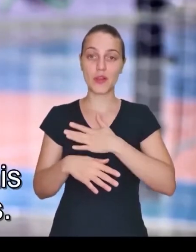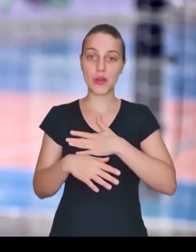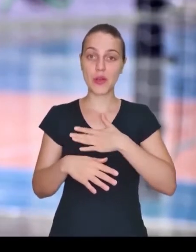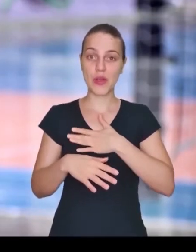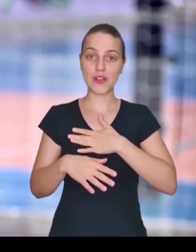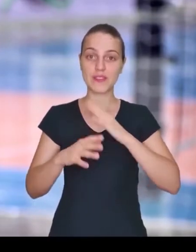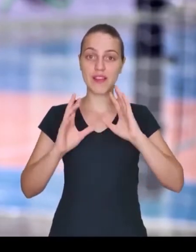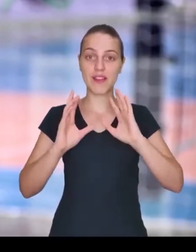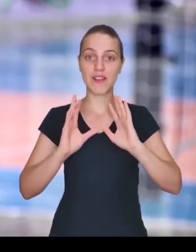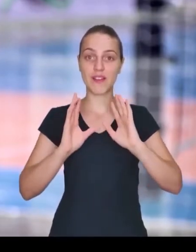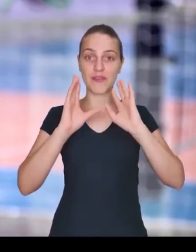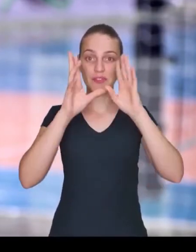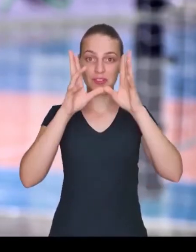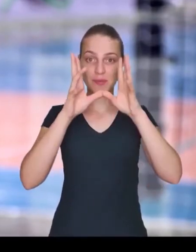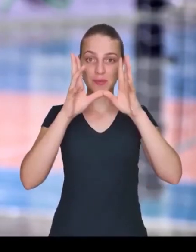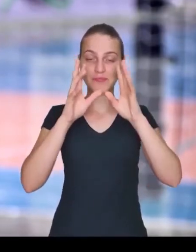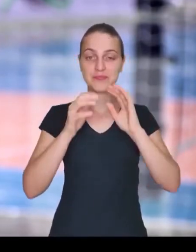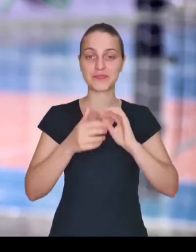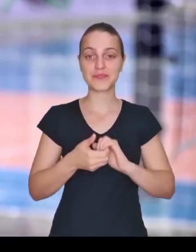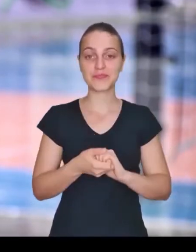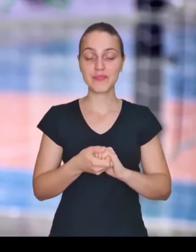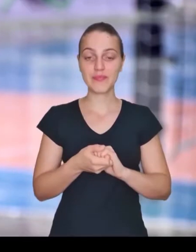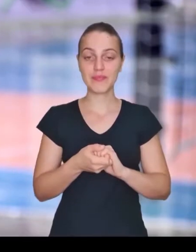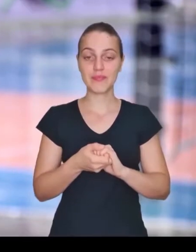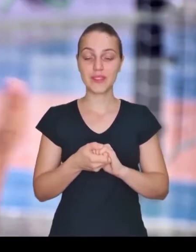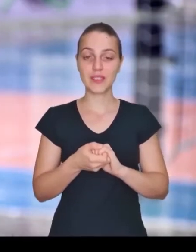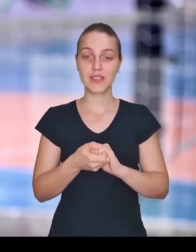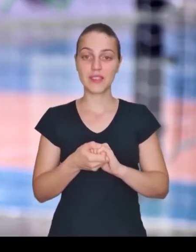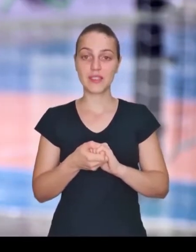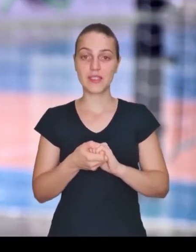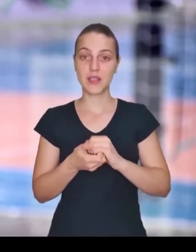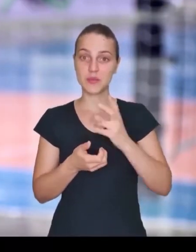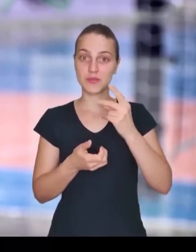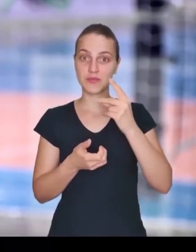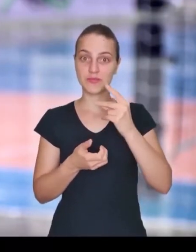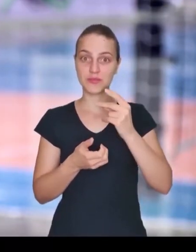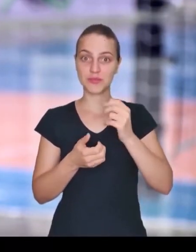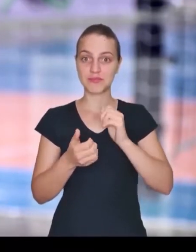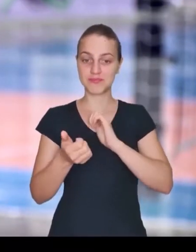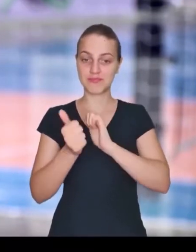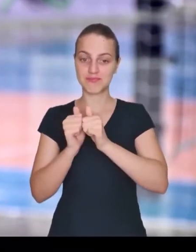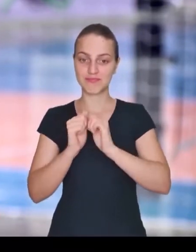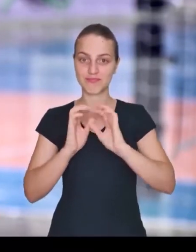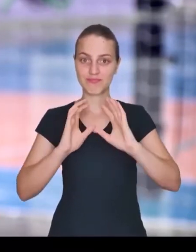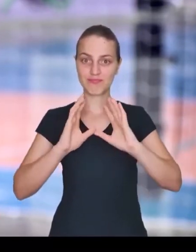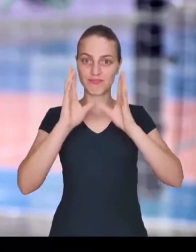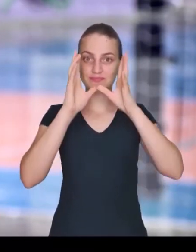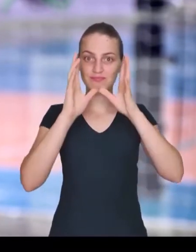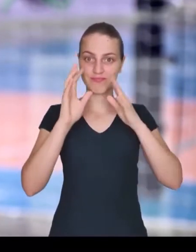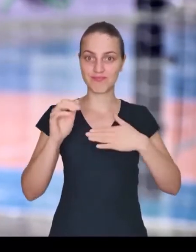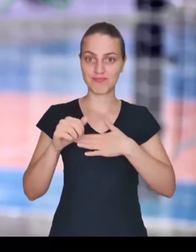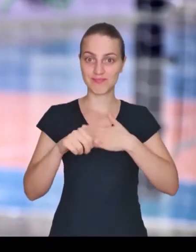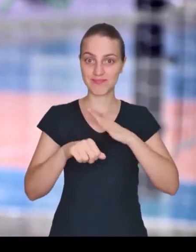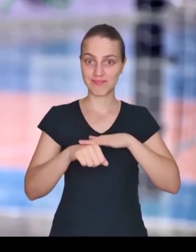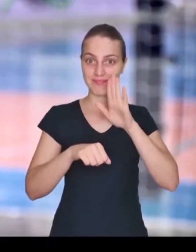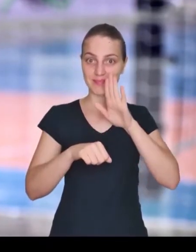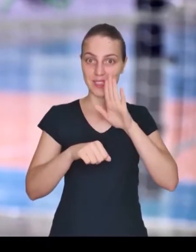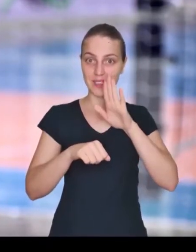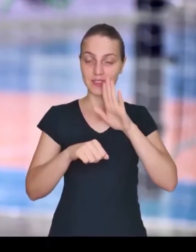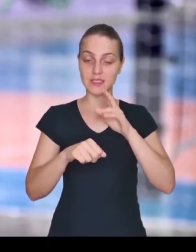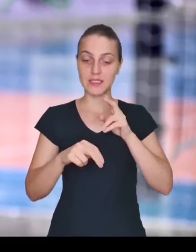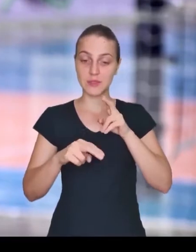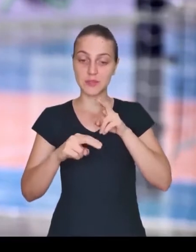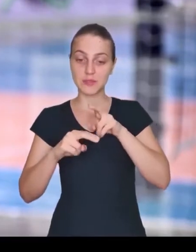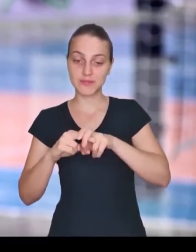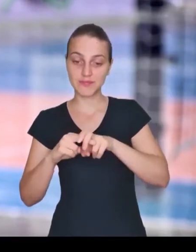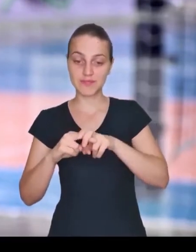brasileiros, e o voleibol sentado, quando chegou aqui, encontrou uma cultura muito fértil para o seu desenvolvimento. Muitos praticantes que